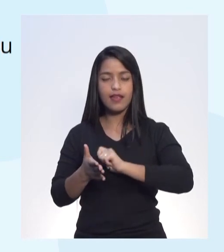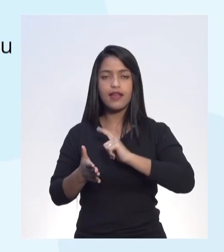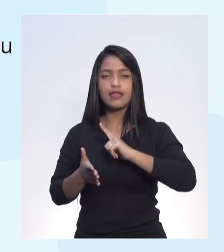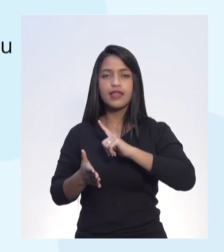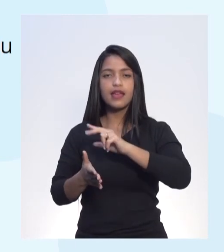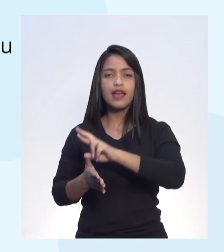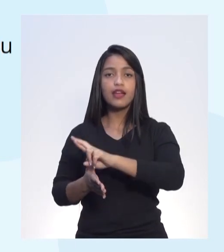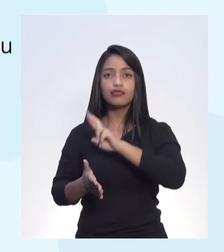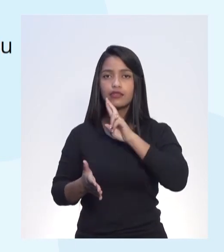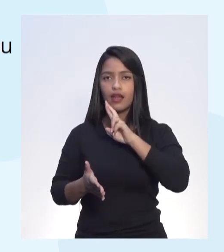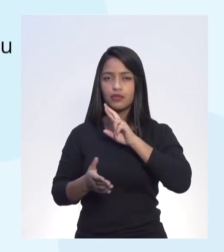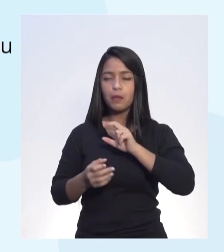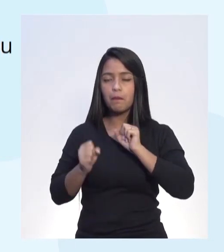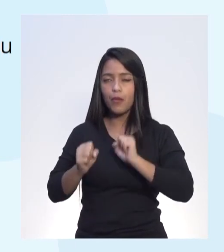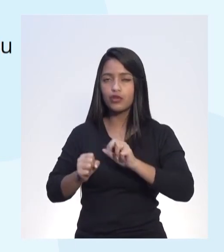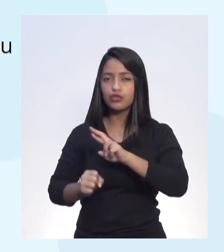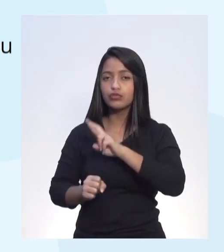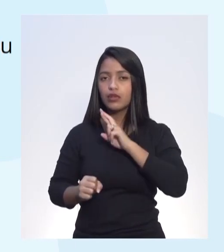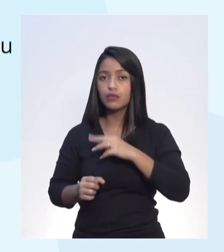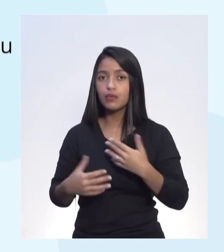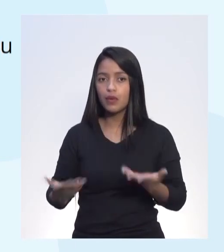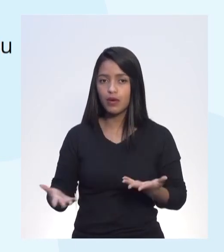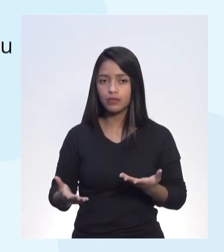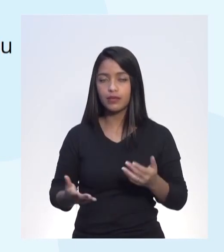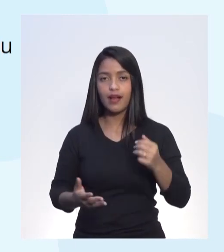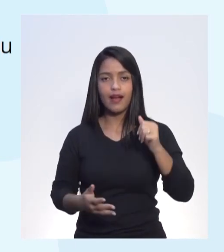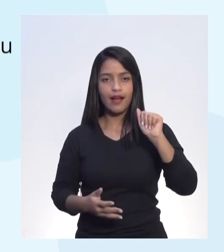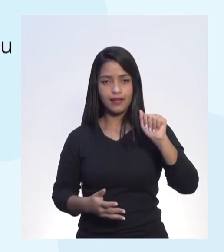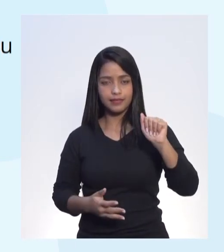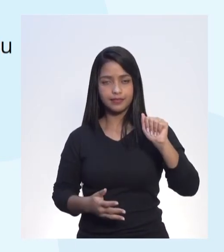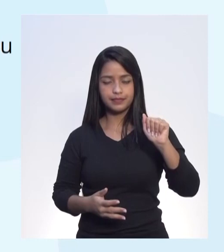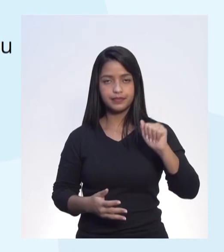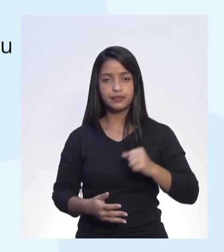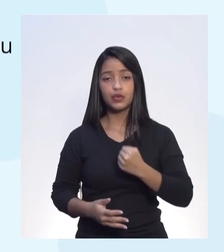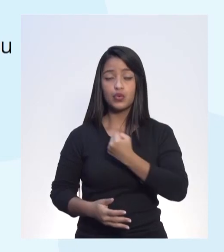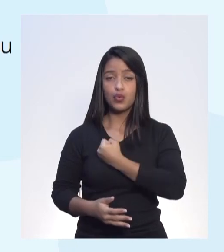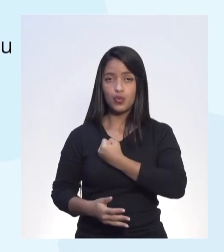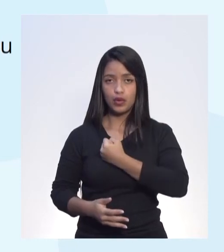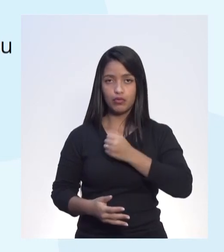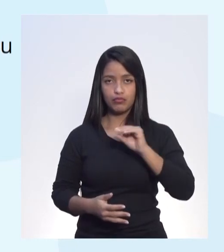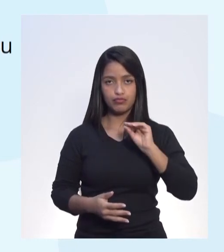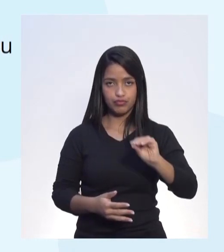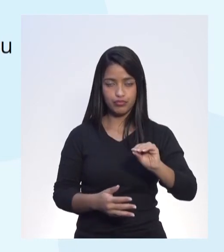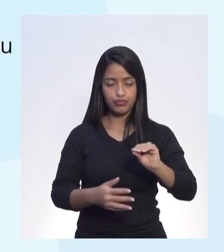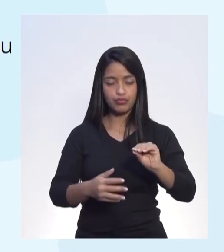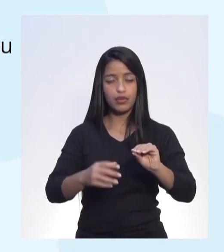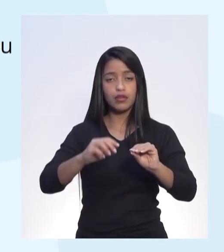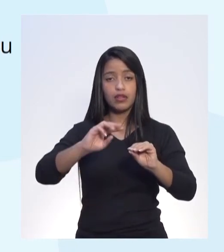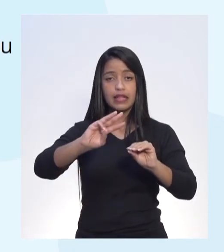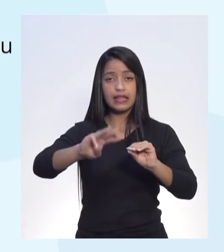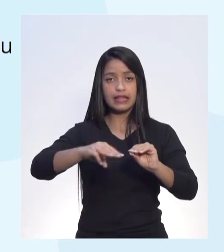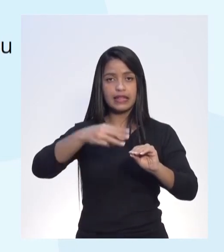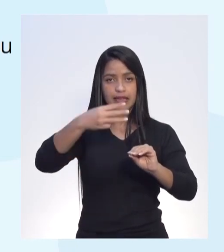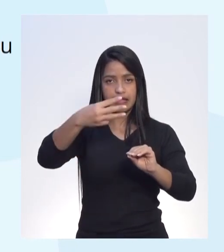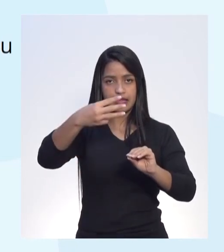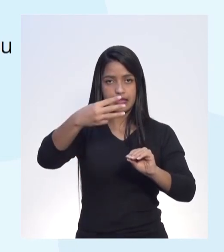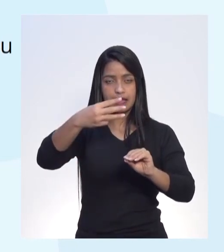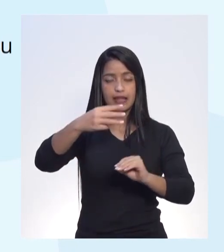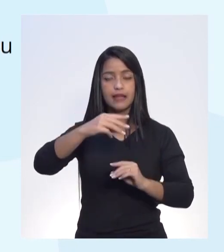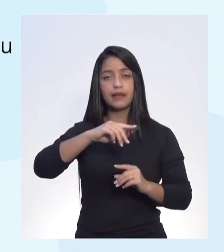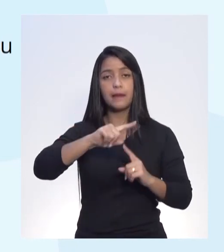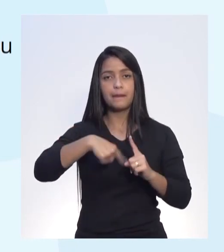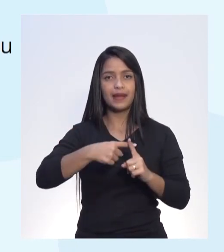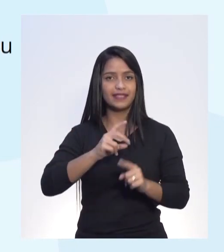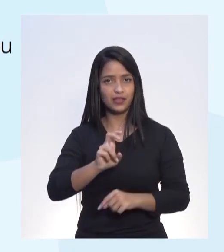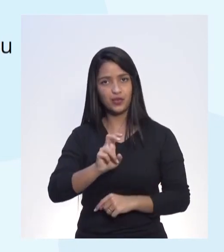resultados para. Aí na letra A, o cubo de um número adicionado a 5. Tudo bem? O cubo